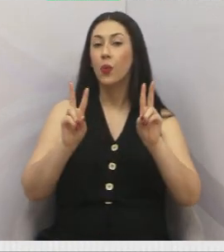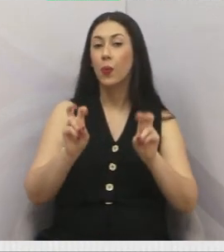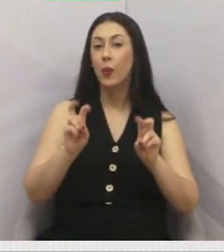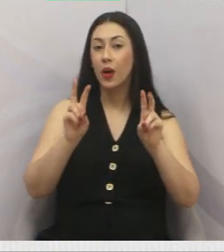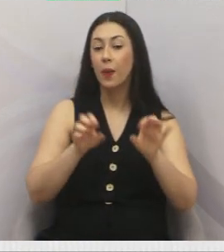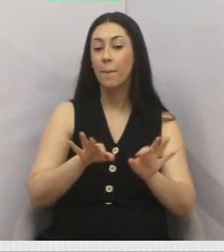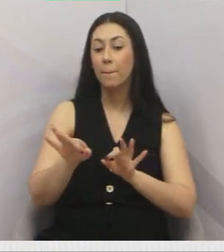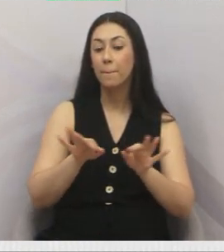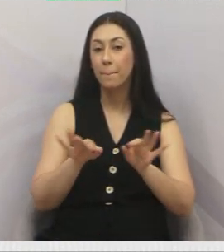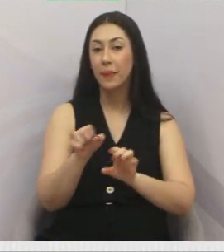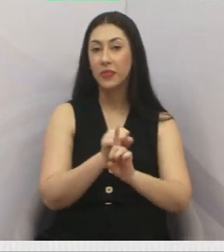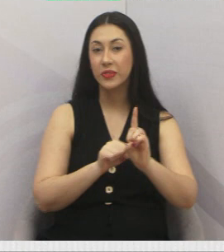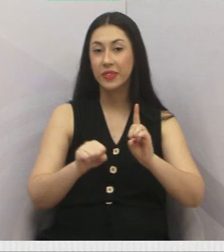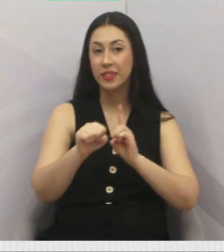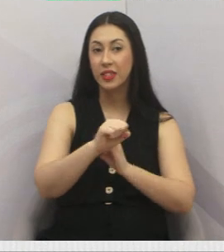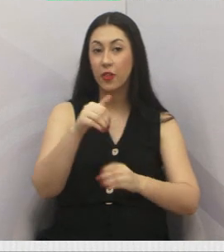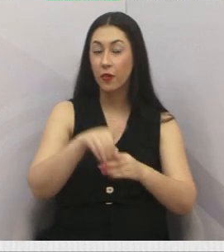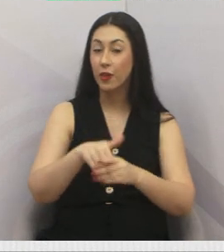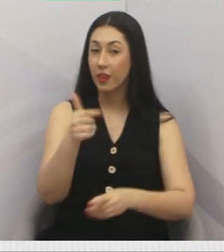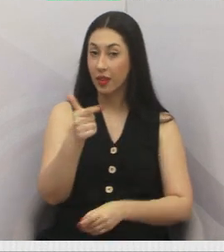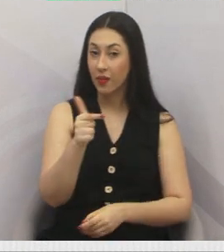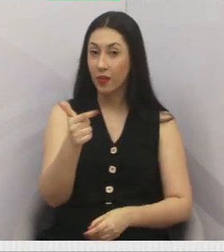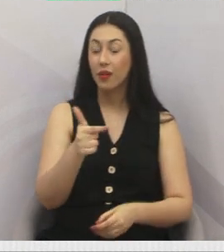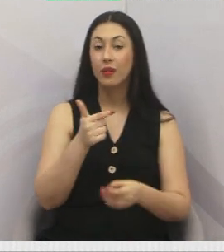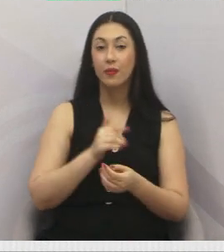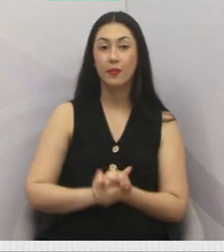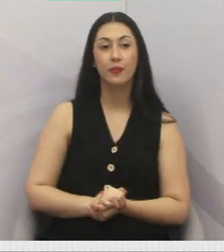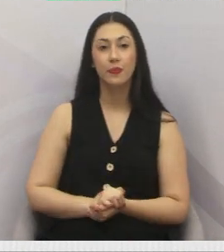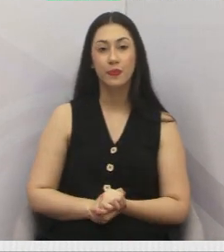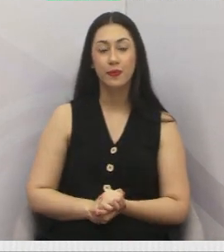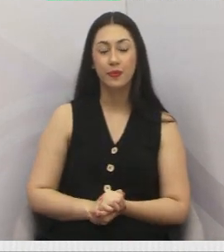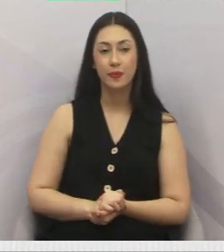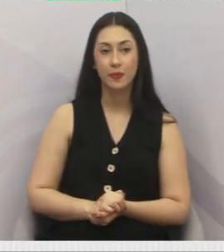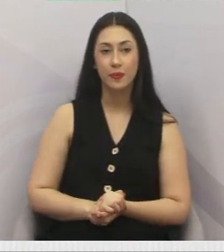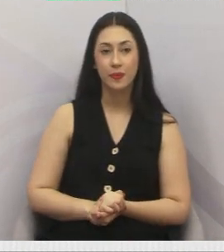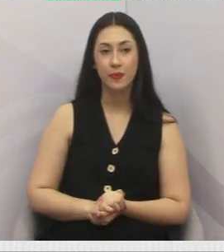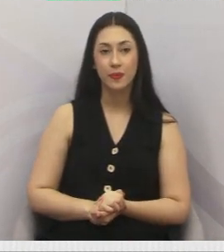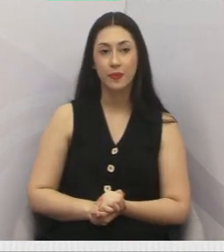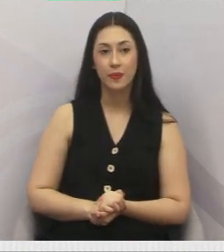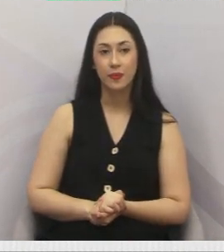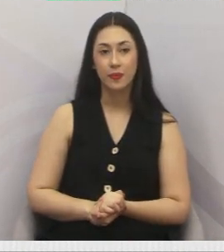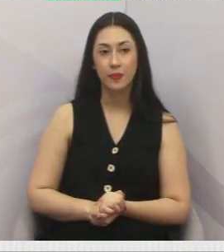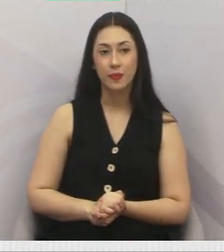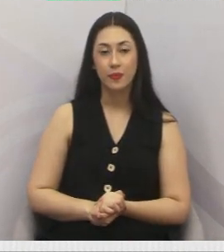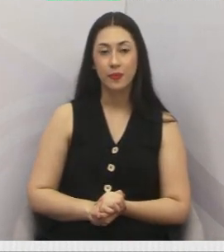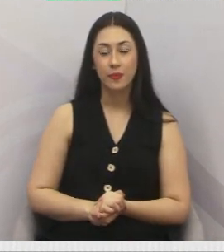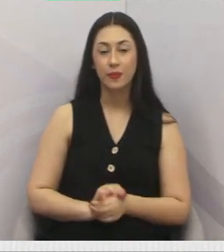Segmento Organização da Sociedade Civil, voto em branco. Próximo voto.